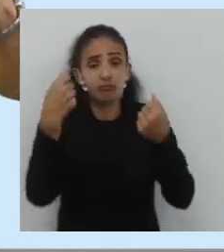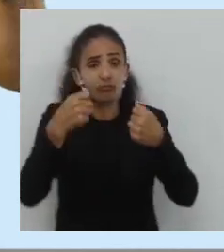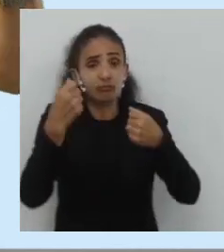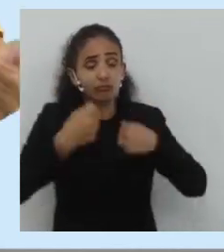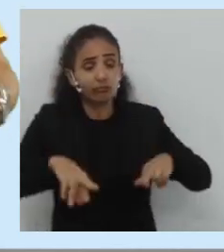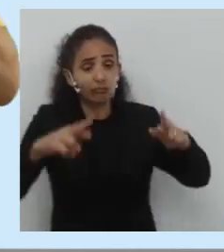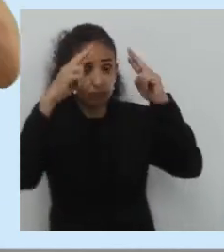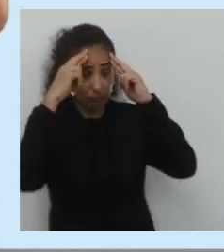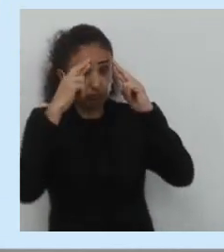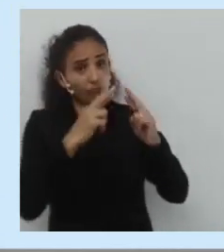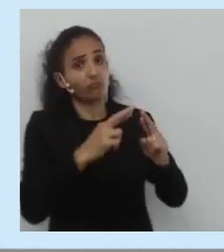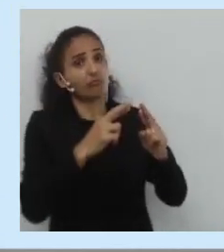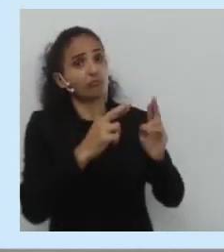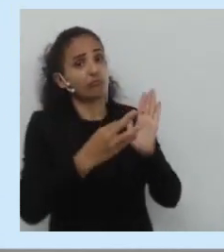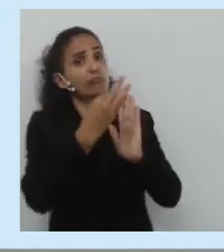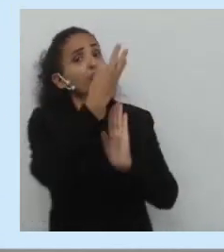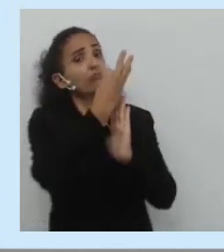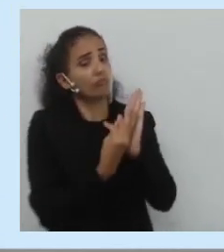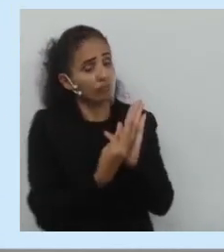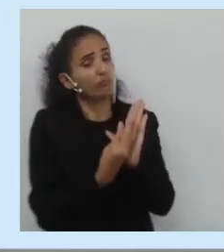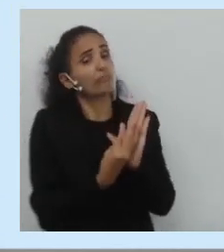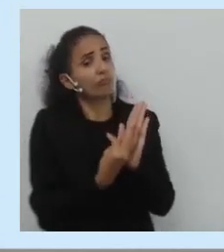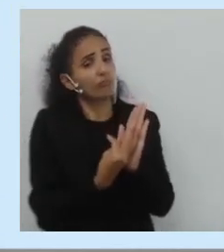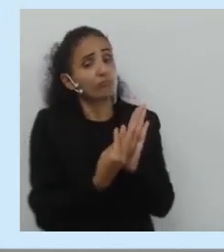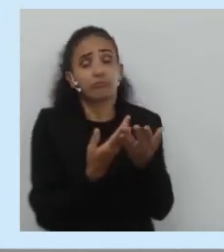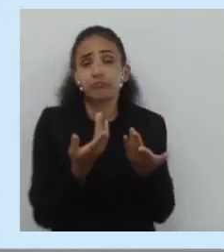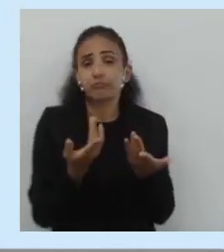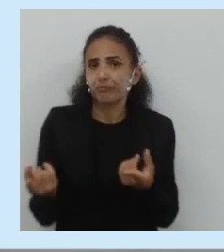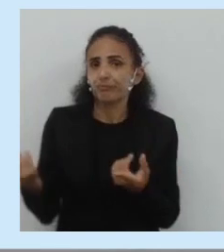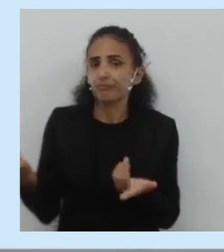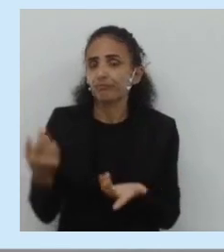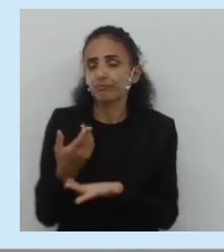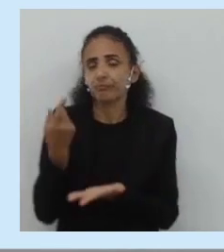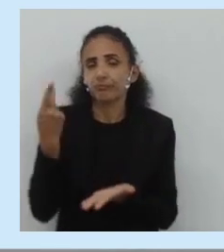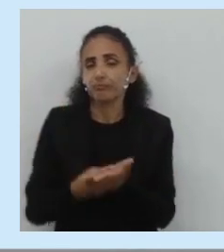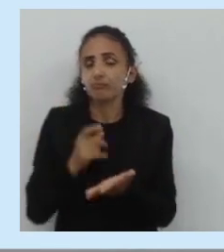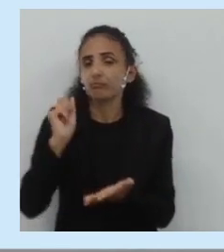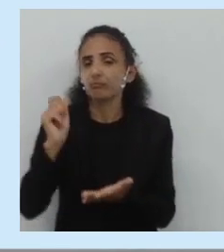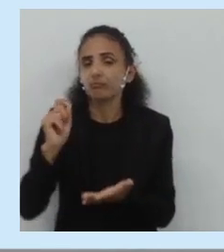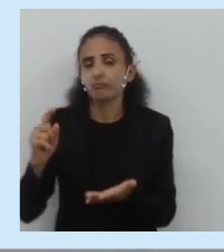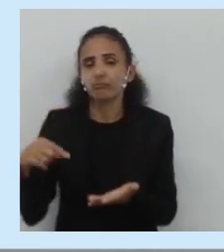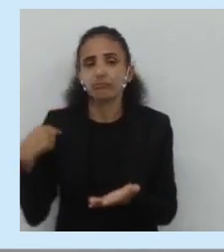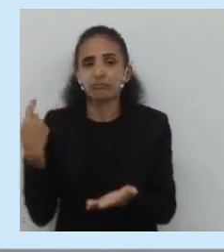ideias do autor. Muitas vezes nós lemos um texto e